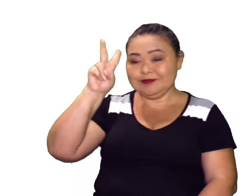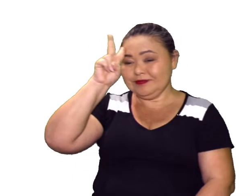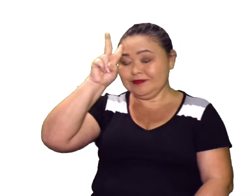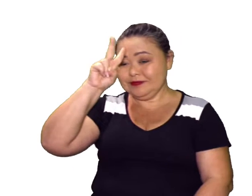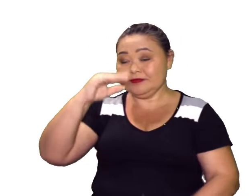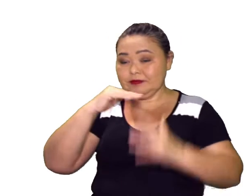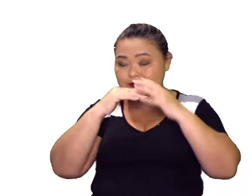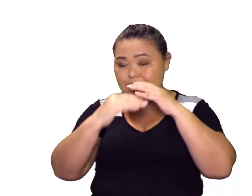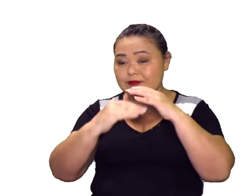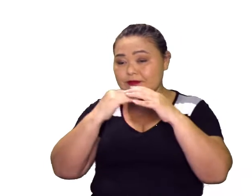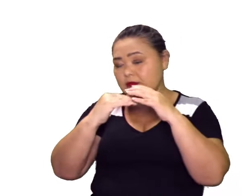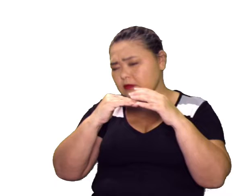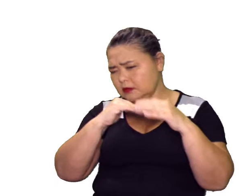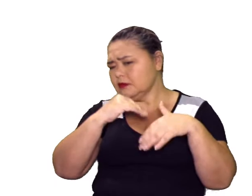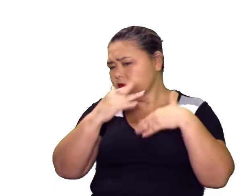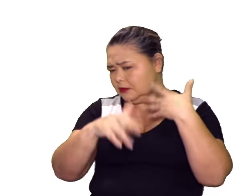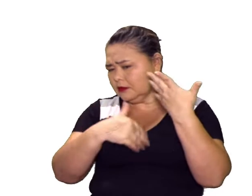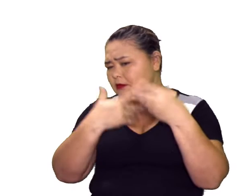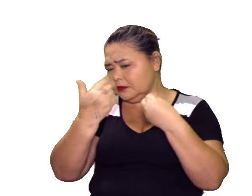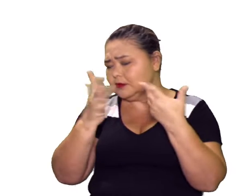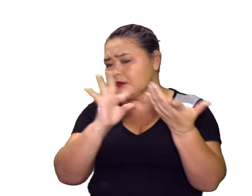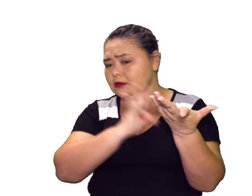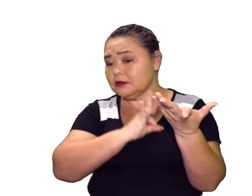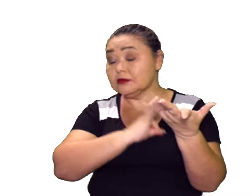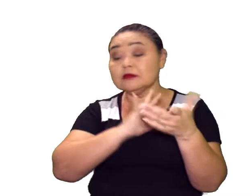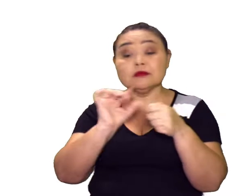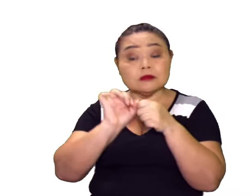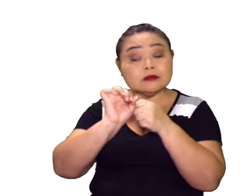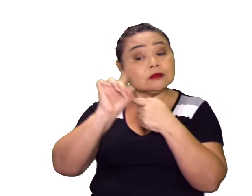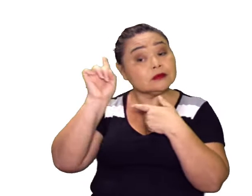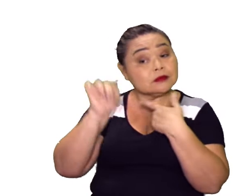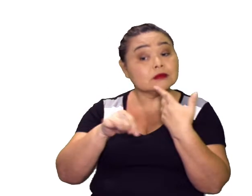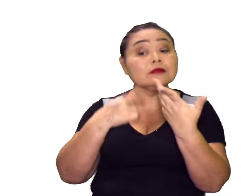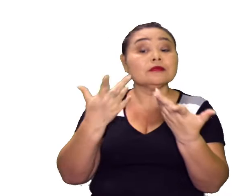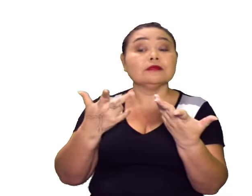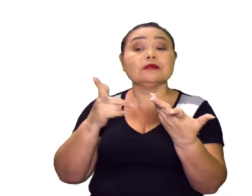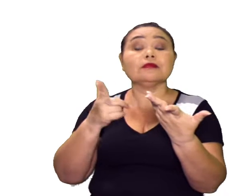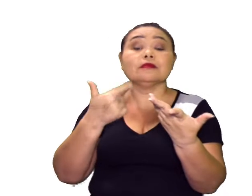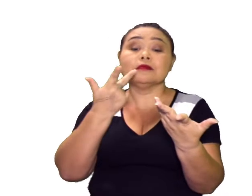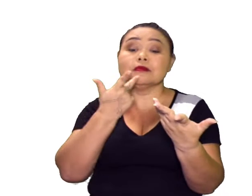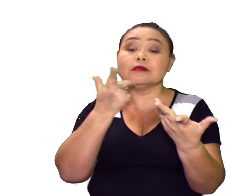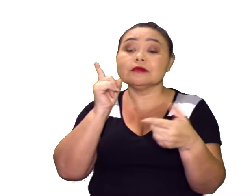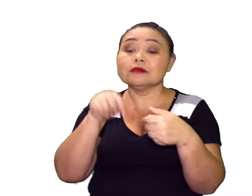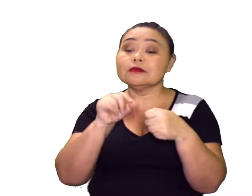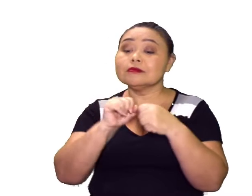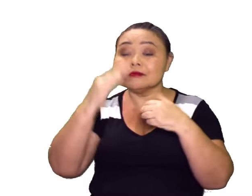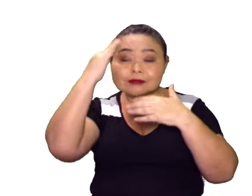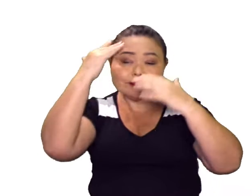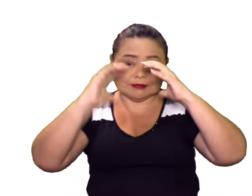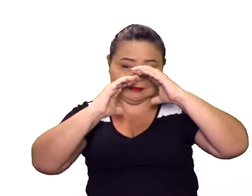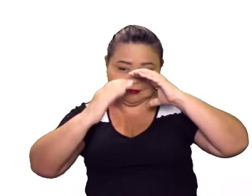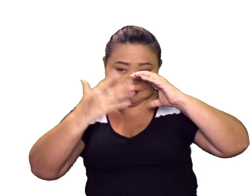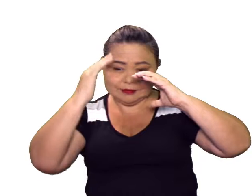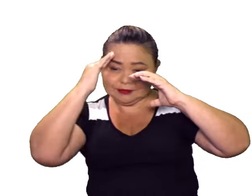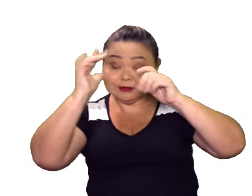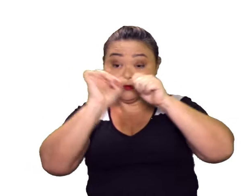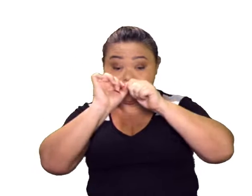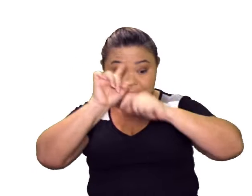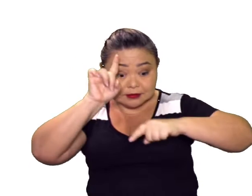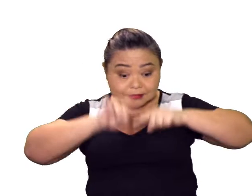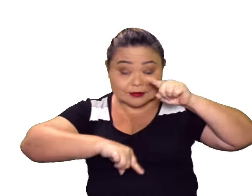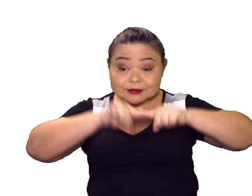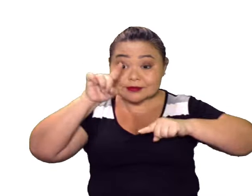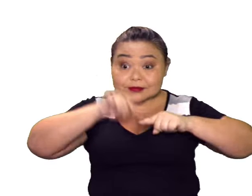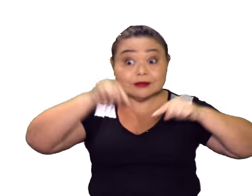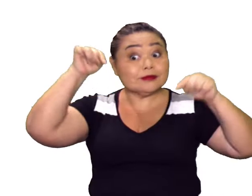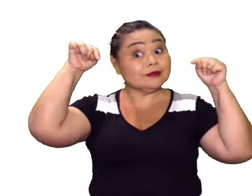da vulcanização, claro que vai ter umas informações mais técnicas, mas a grosso modo é isso. E aí o pneu é inventado. E essa matéria-prima